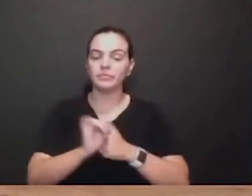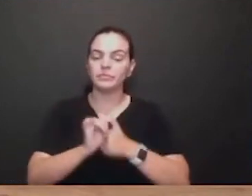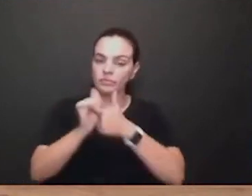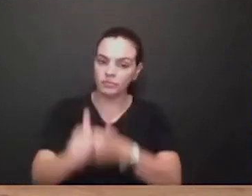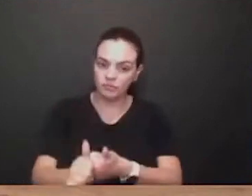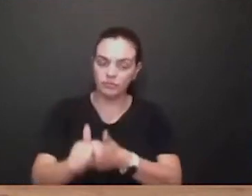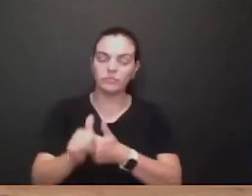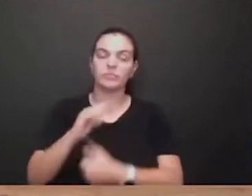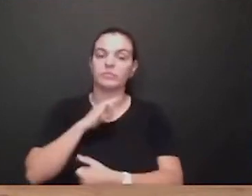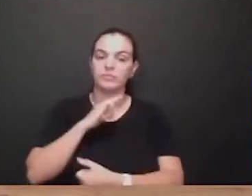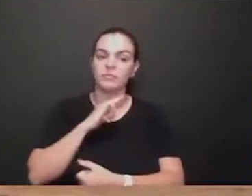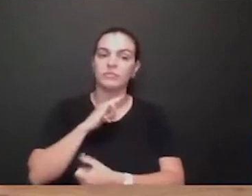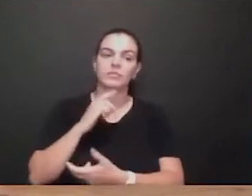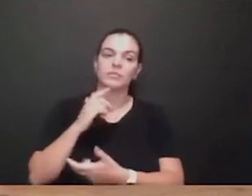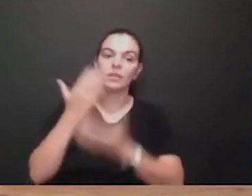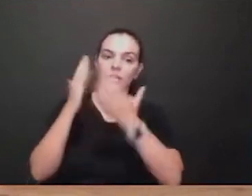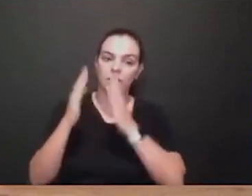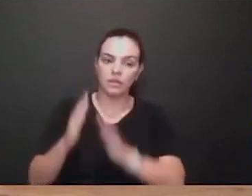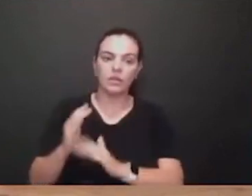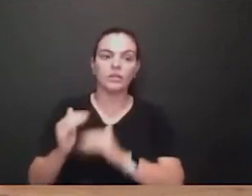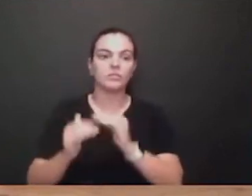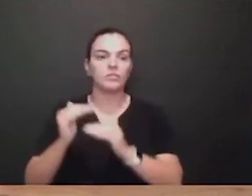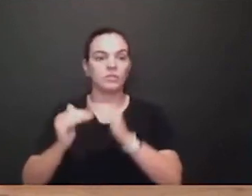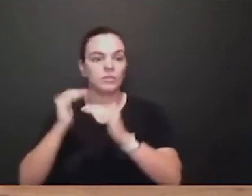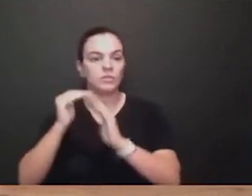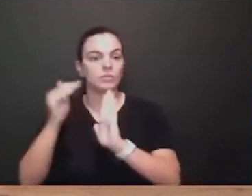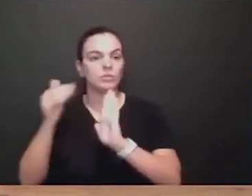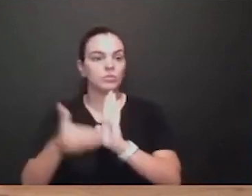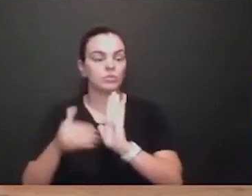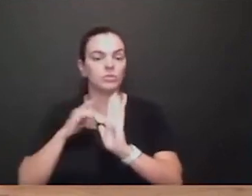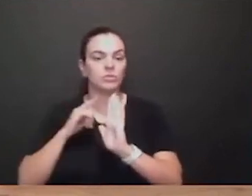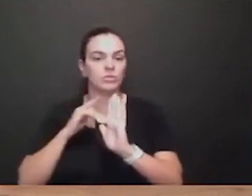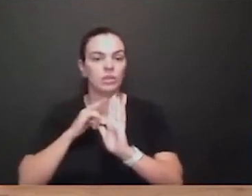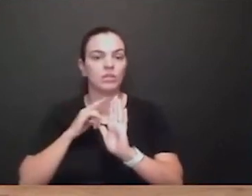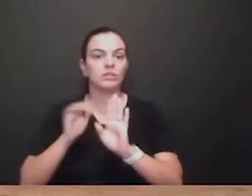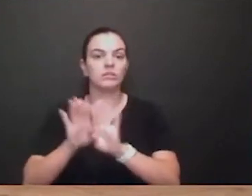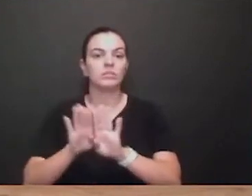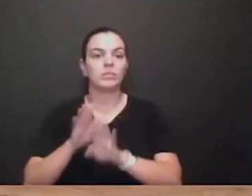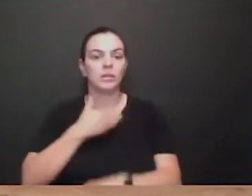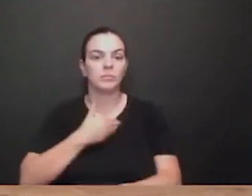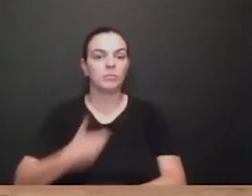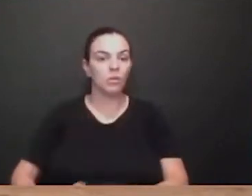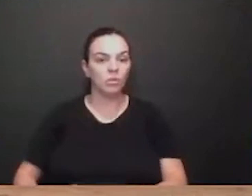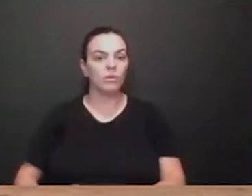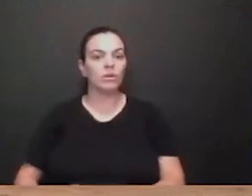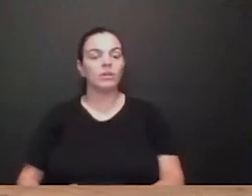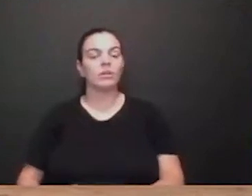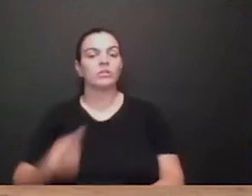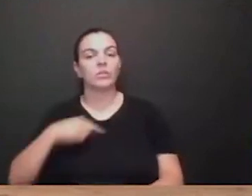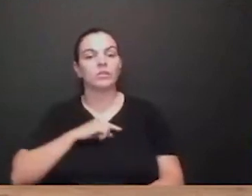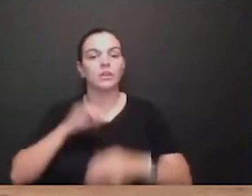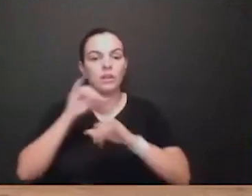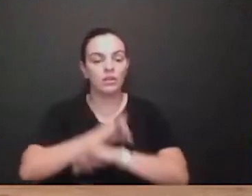a evolução dele e também deixa de forma pública isso para todos que tiverem interesse em